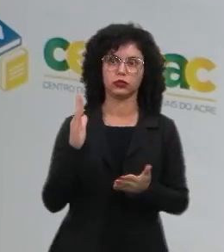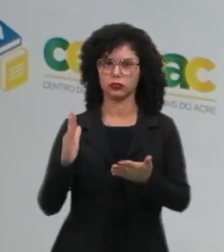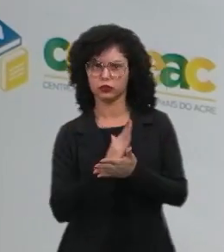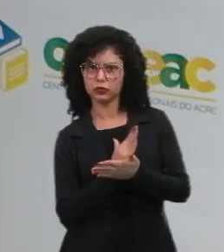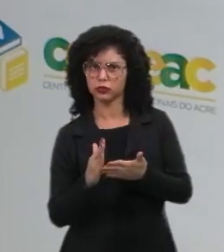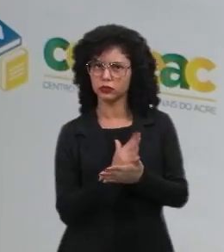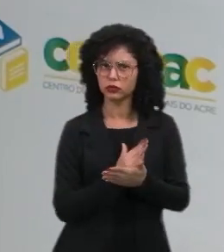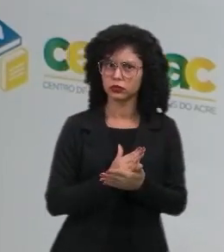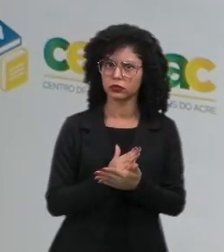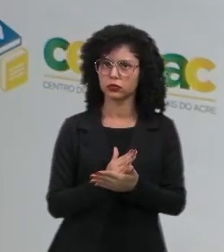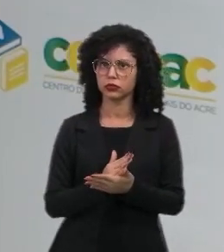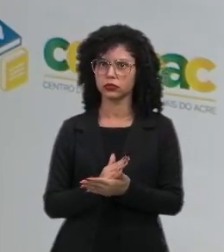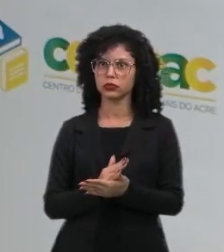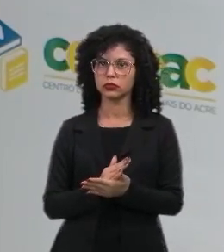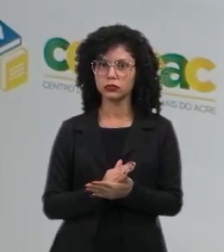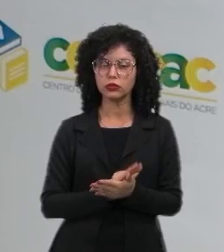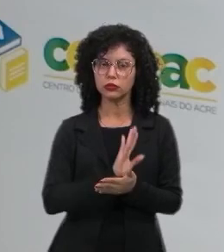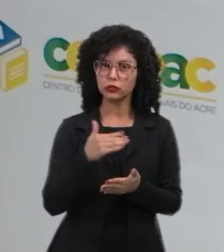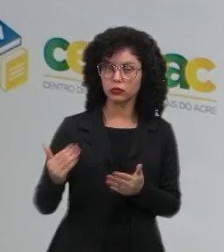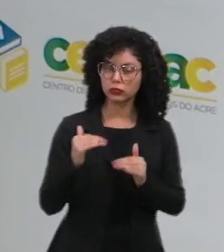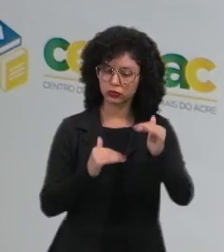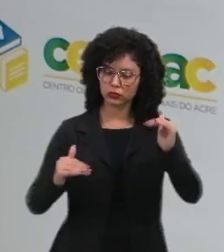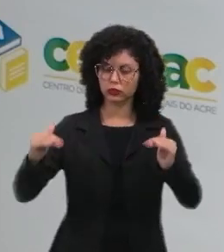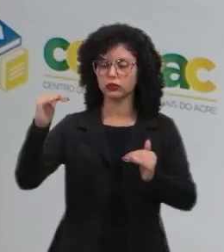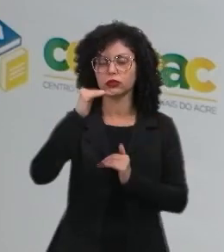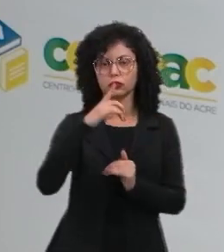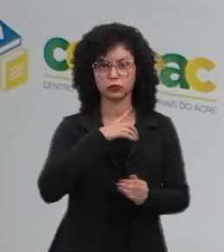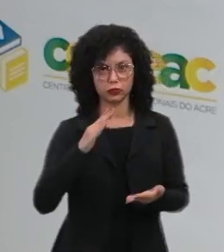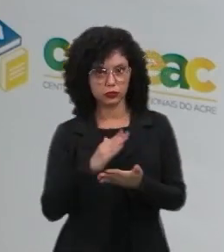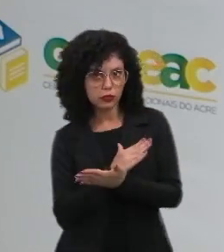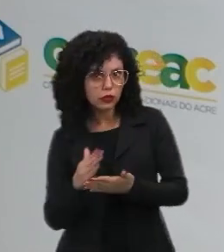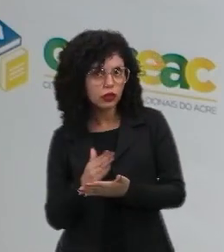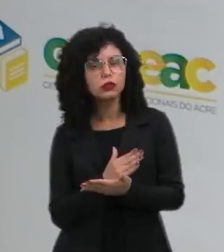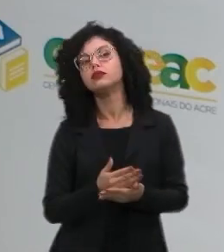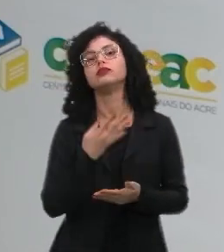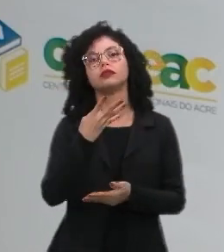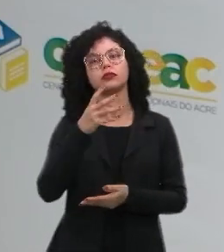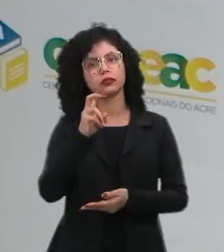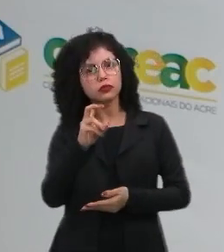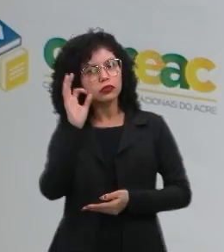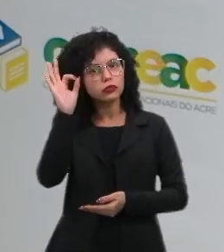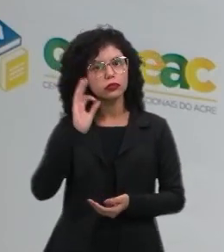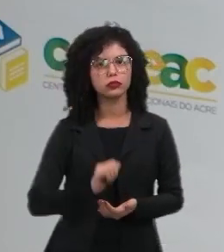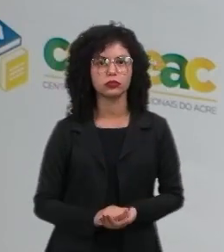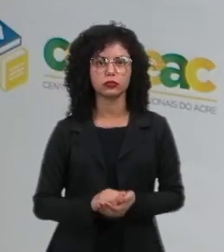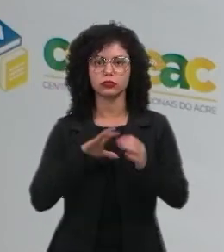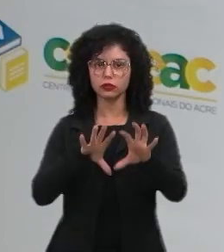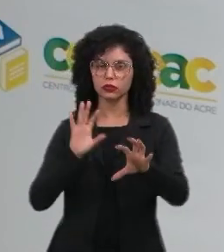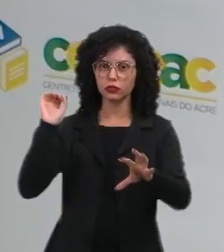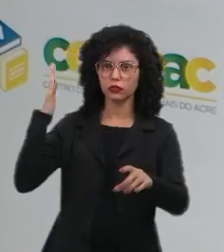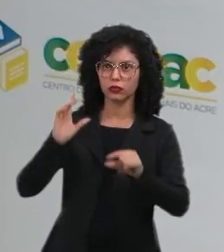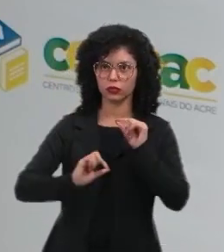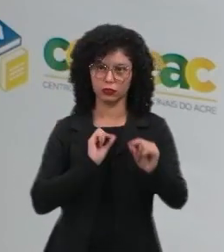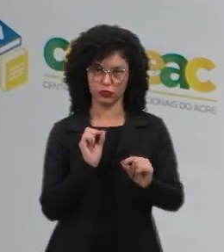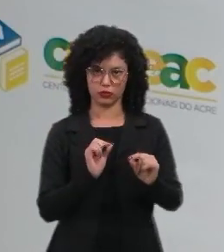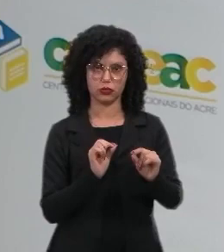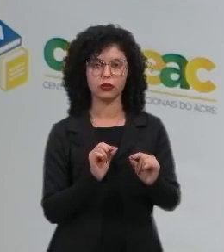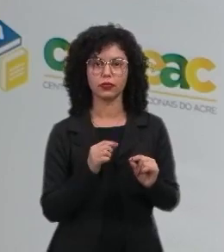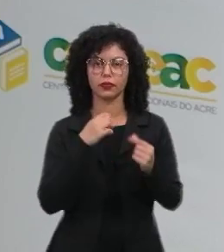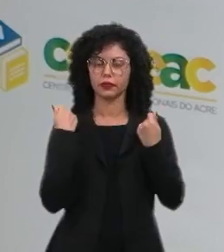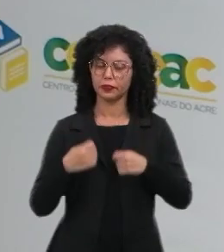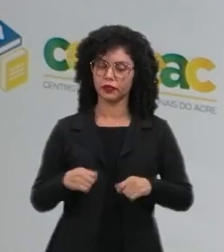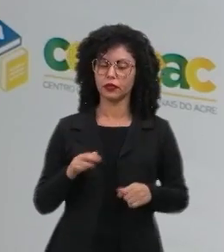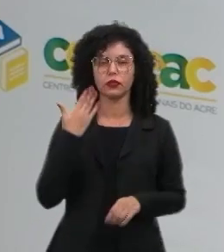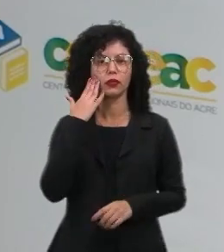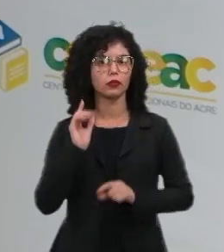uma angulação. Então, ao lançamento, houve um ângulo de 45 graus. Nesse ângulo de 45 graus, a gente